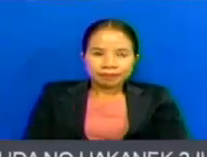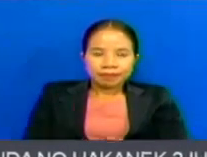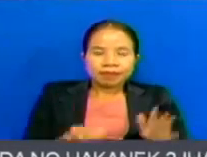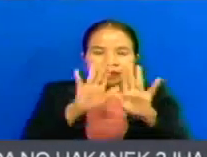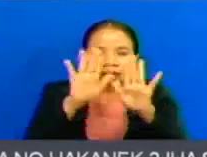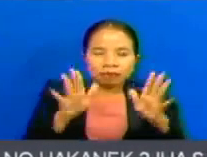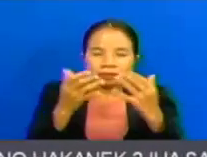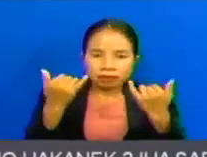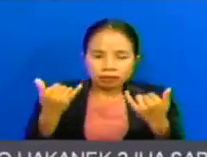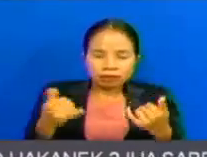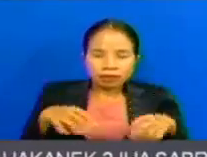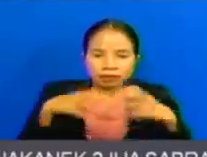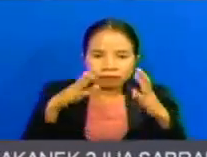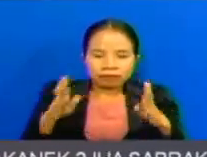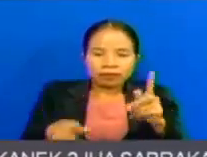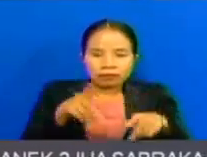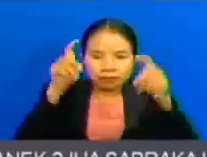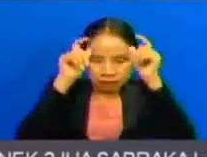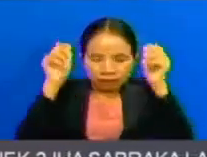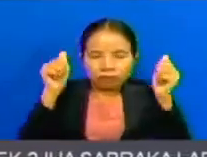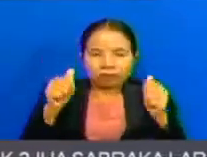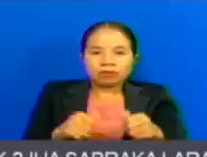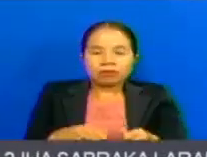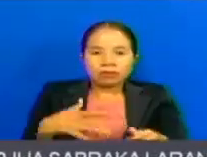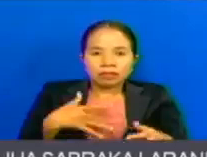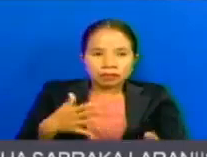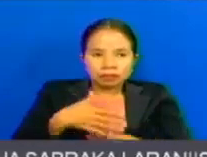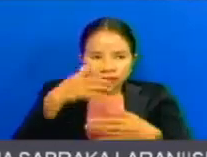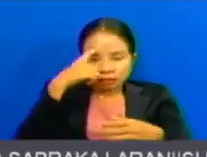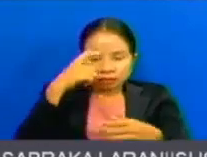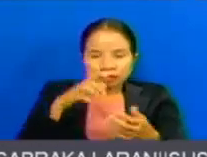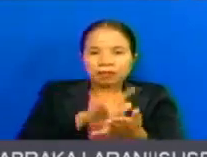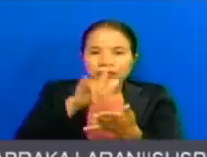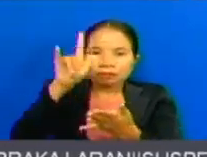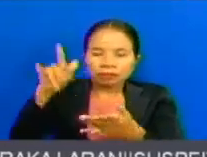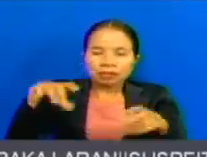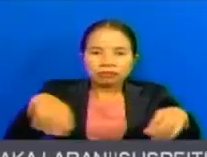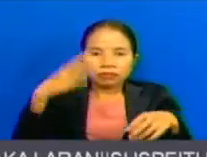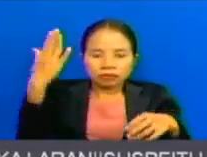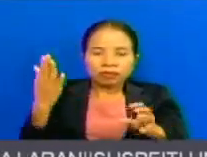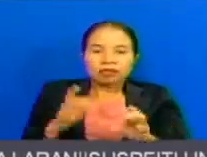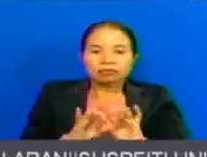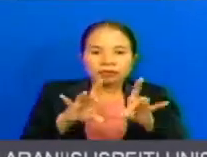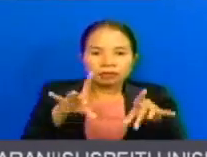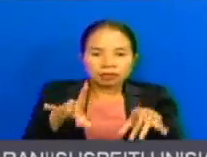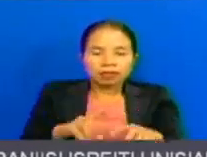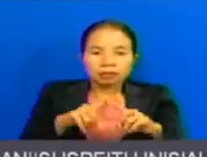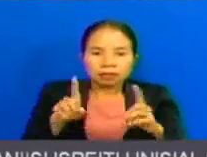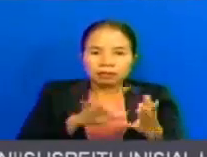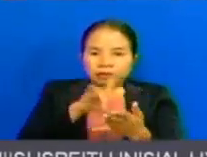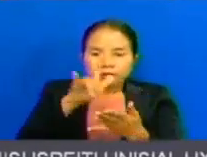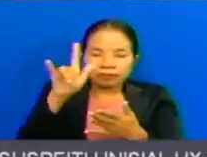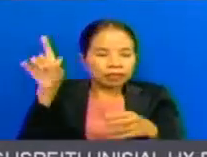Domingo foi na Laixne, trabalhador de Mauruan Sira sente contente. Tamba a tua arranca para serviço e a Austrália. Mas bem viagem